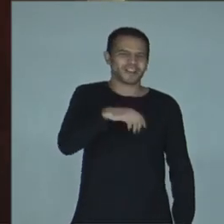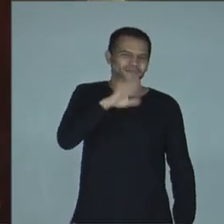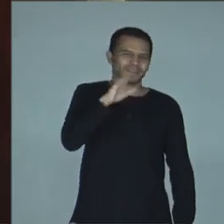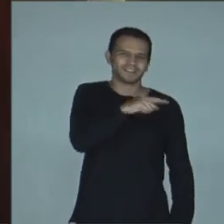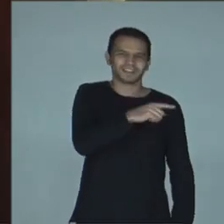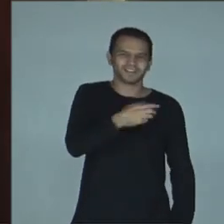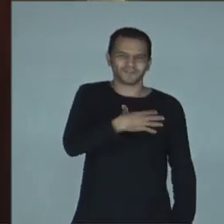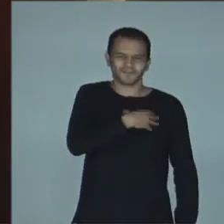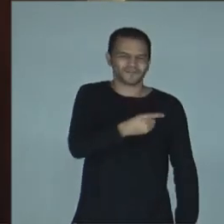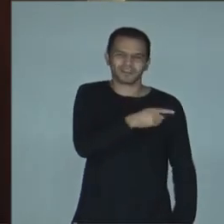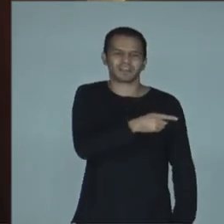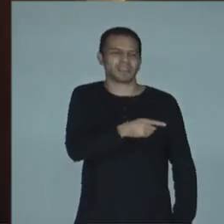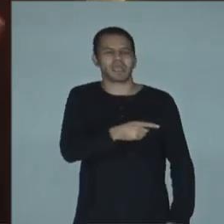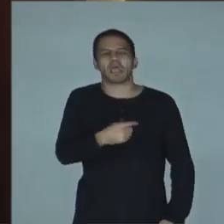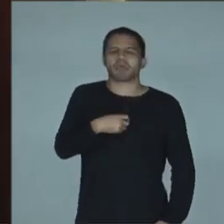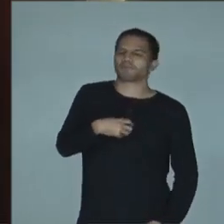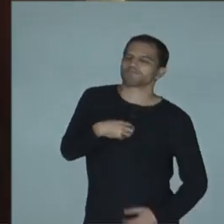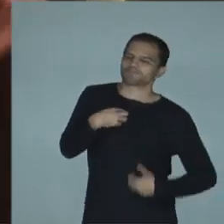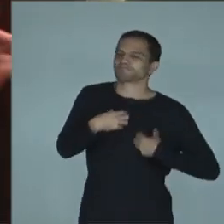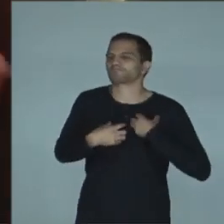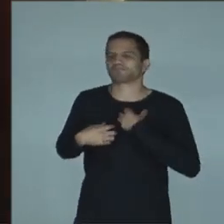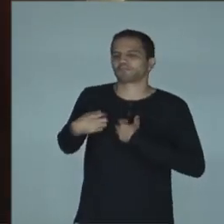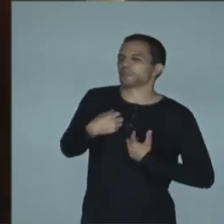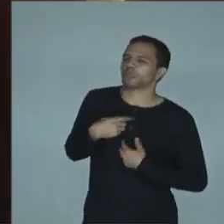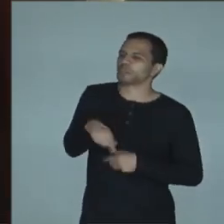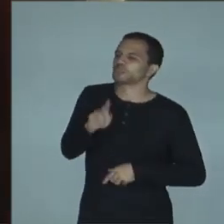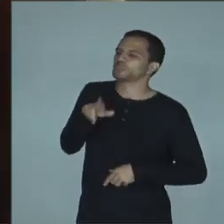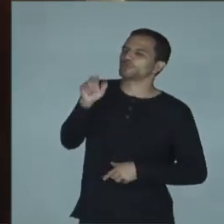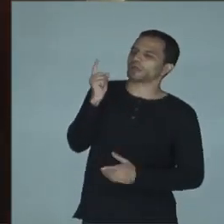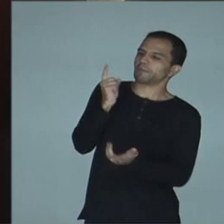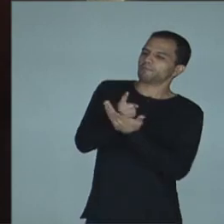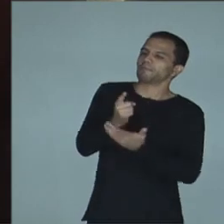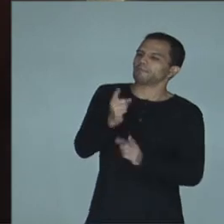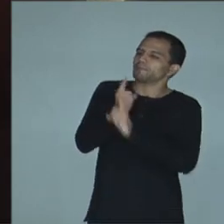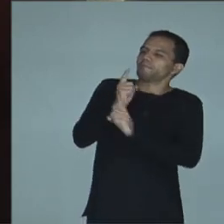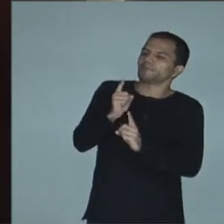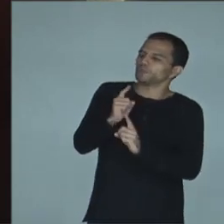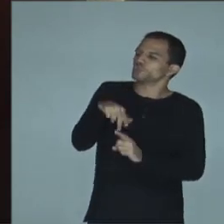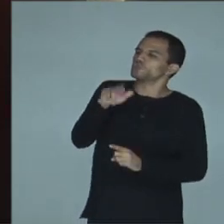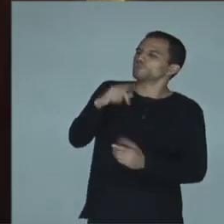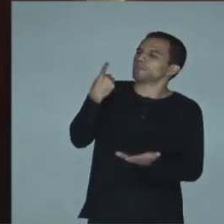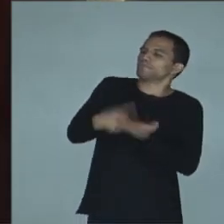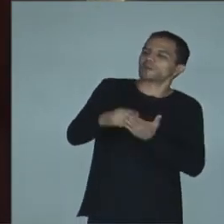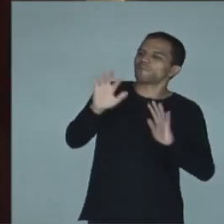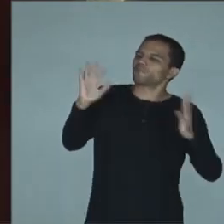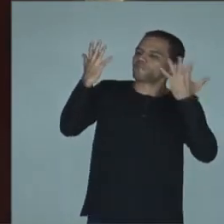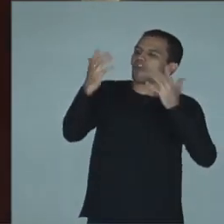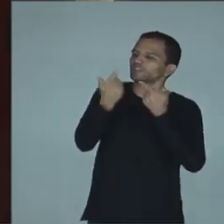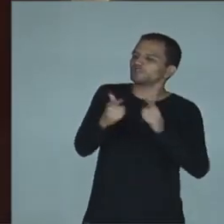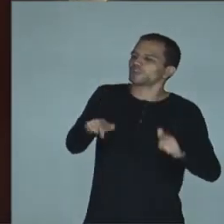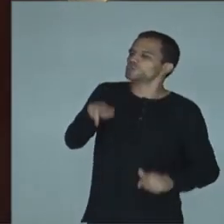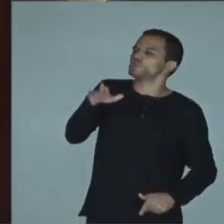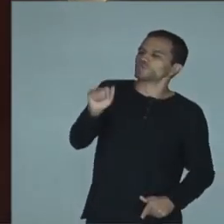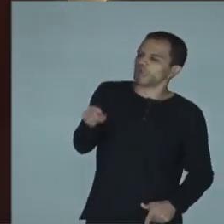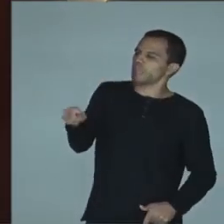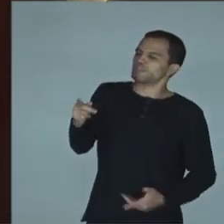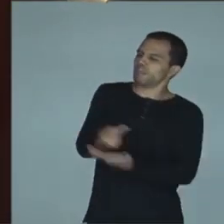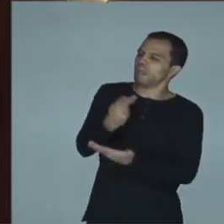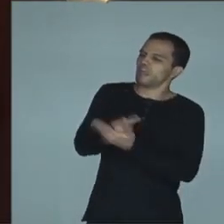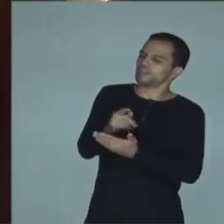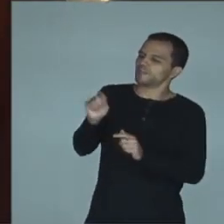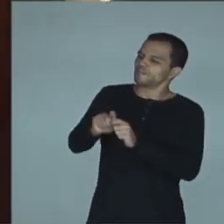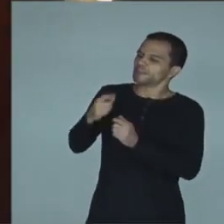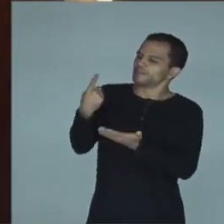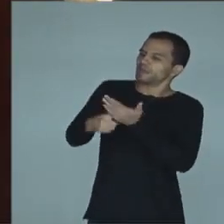foi chateado nunca fez churrasco para mim como eu já amigo e agora fez para esse irmão meu que fez besteira hein E